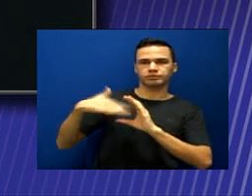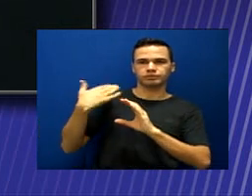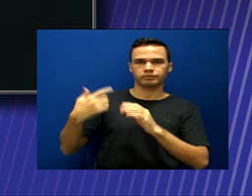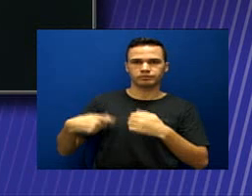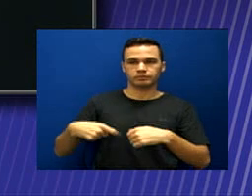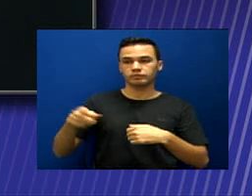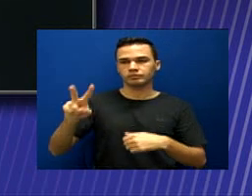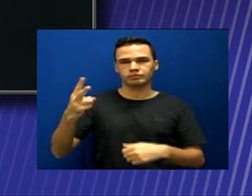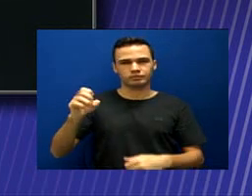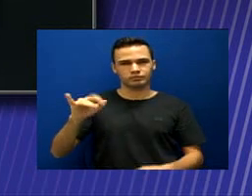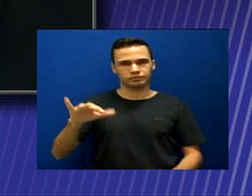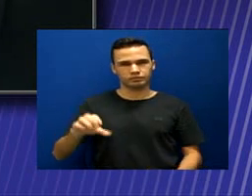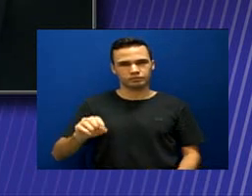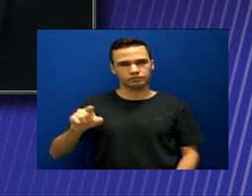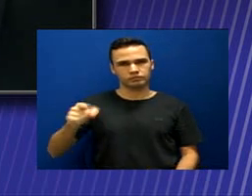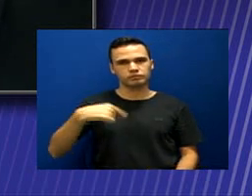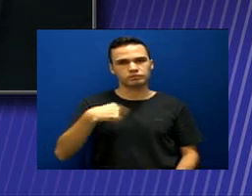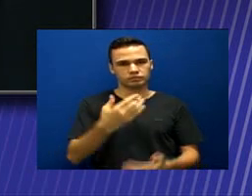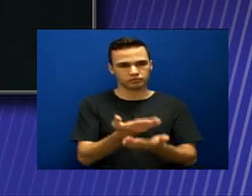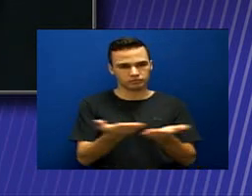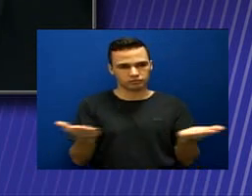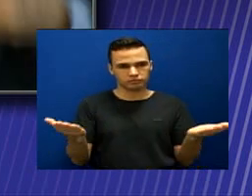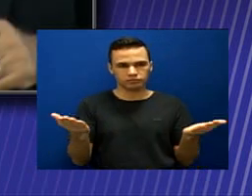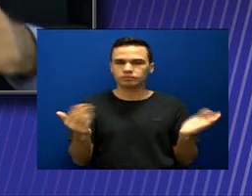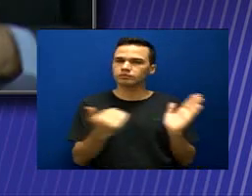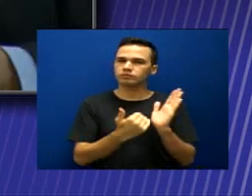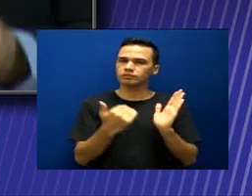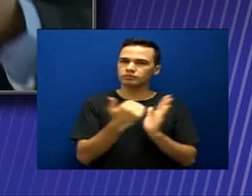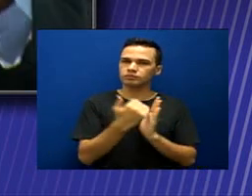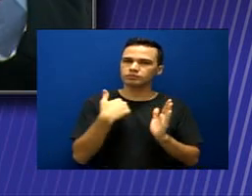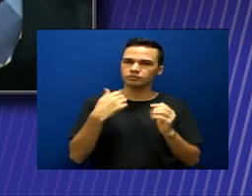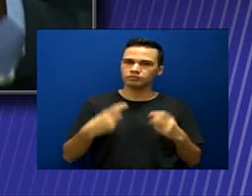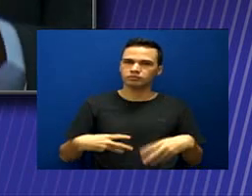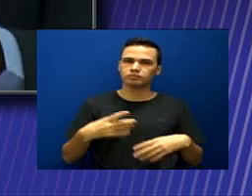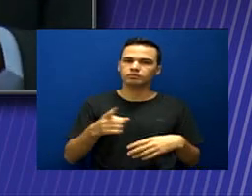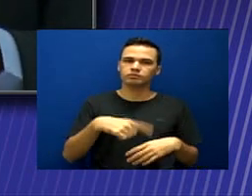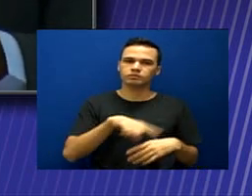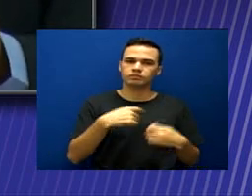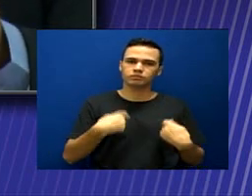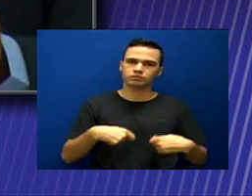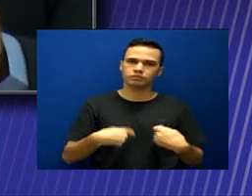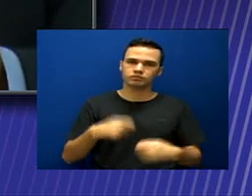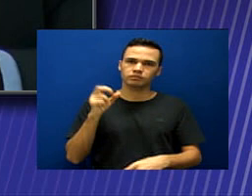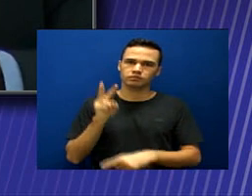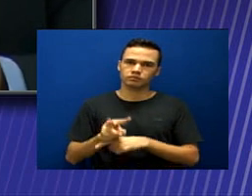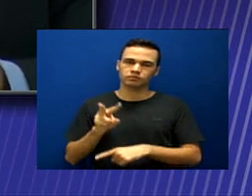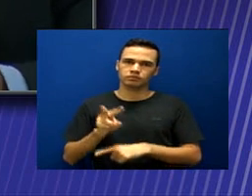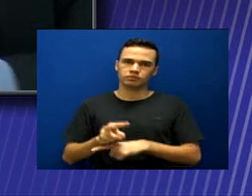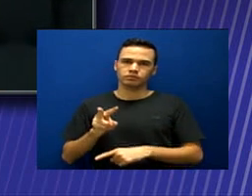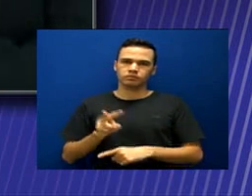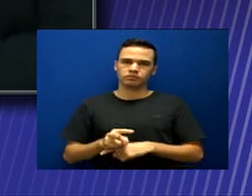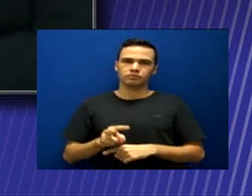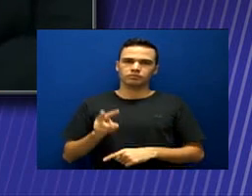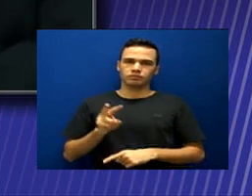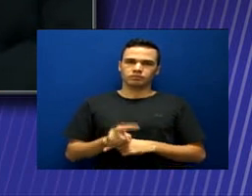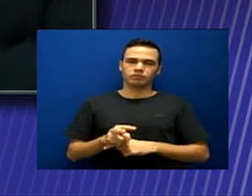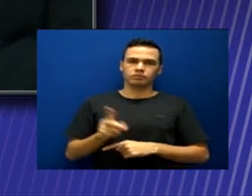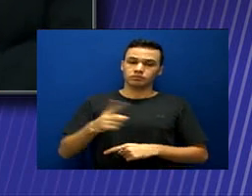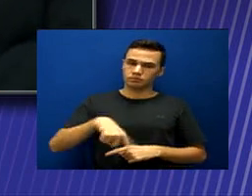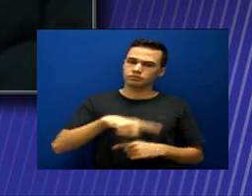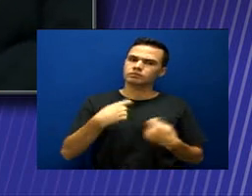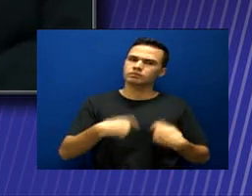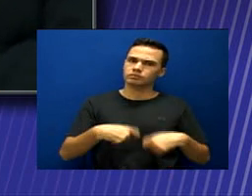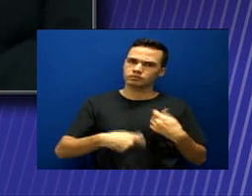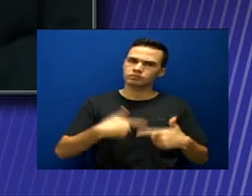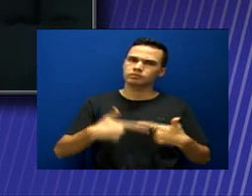apresentou. Importantíssimo. Que complementar com relação a isso. Eu acho que cabe a nós estarmos fiscalizando isso realmente, né? É o nosso papel e não vamos